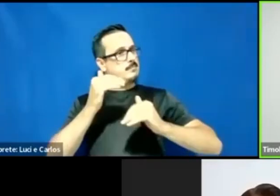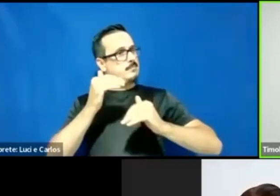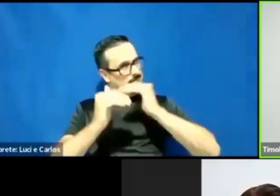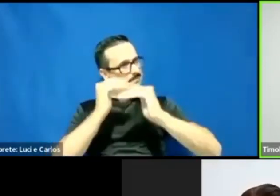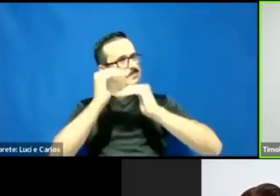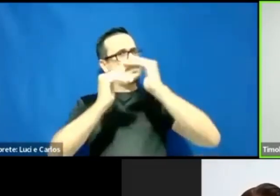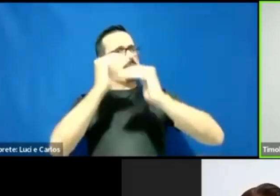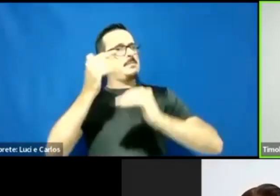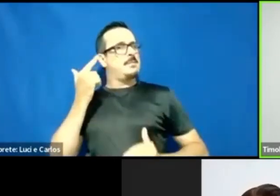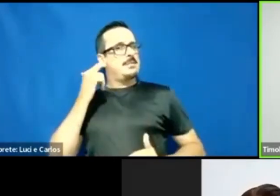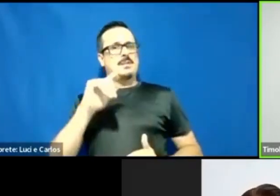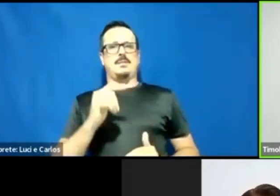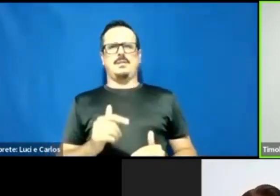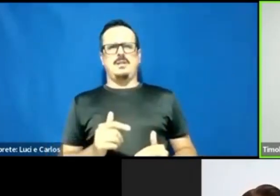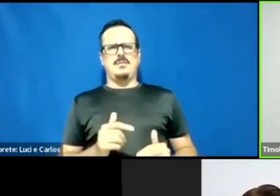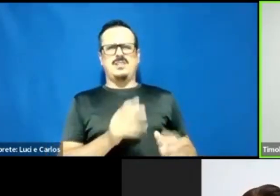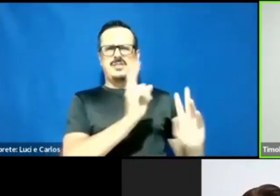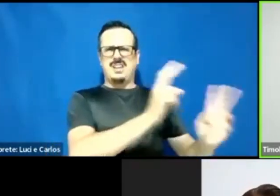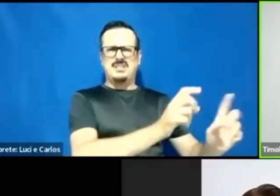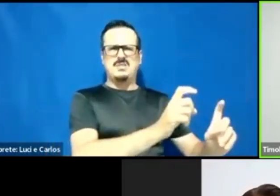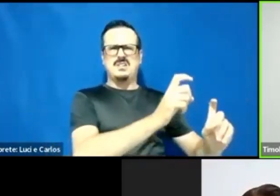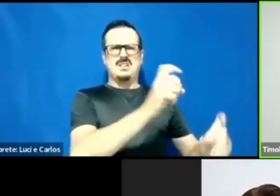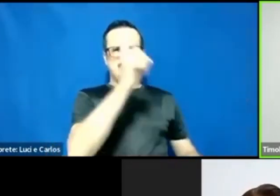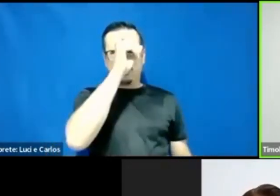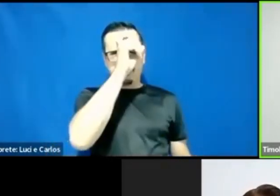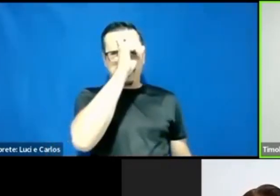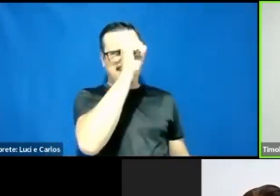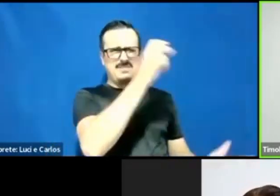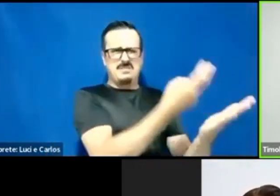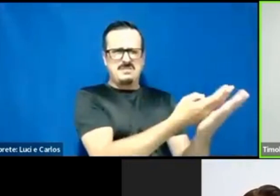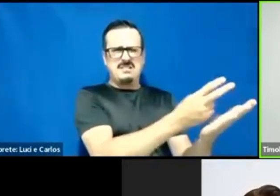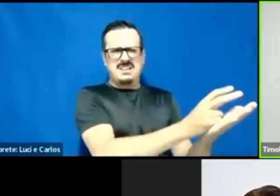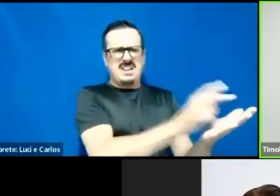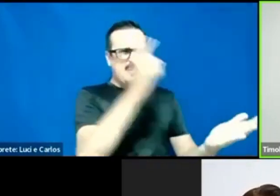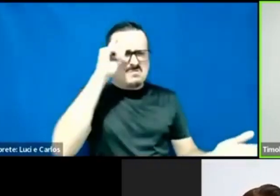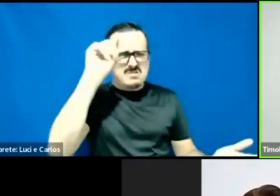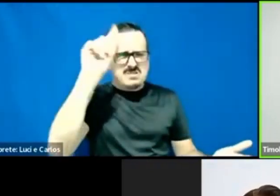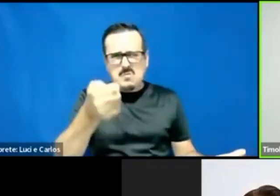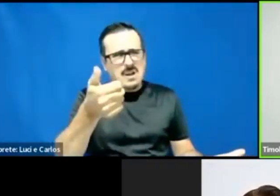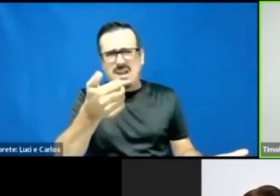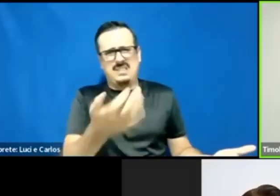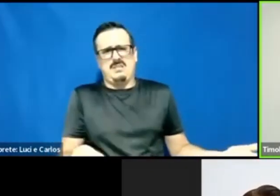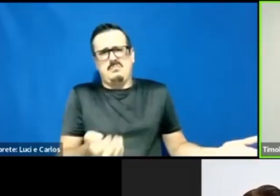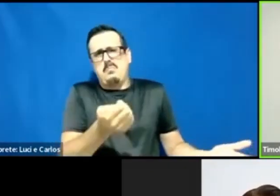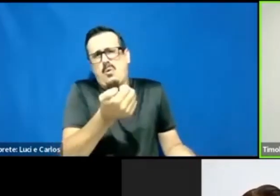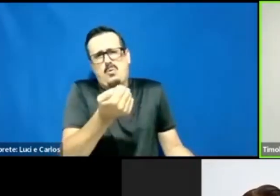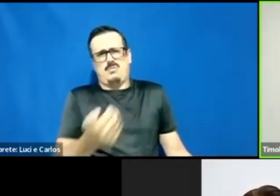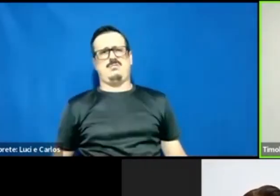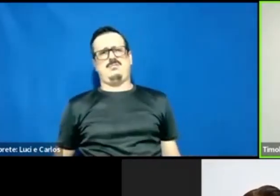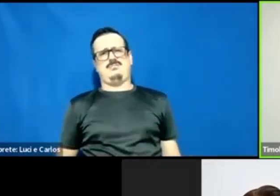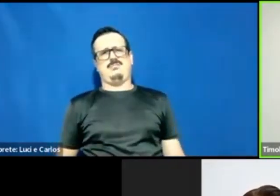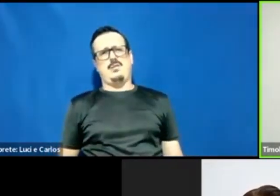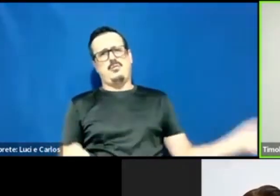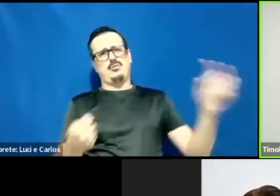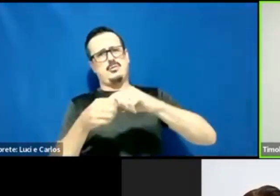de internação hospitalar bem reduzido, você chegou a dizer menos de 24 horas, mas além da recuperação na questão